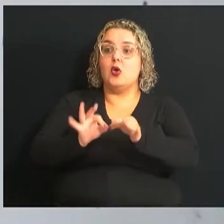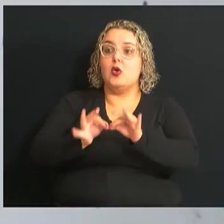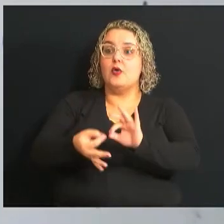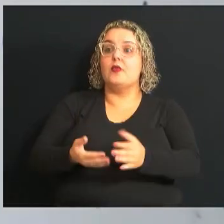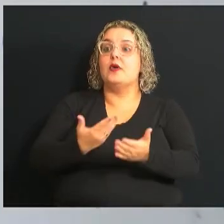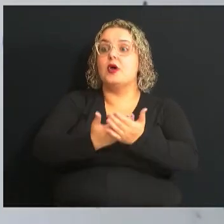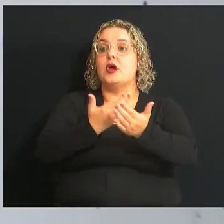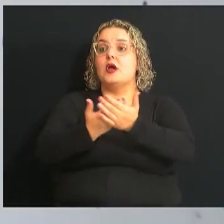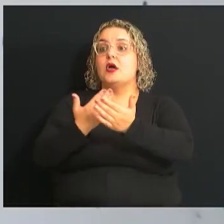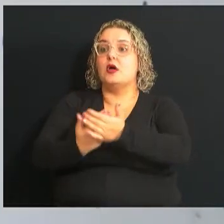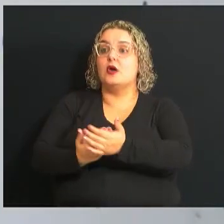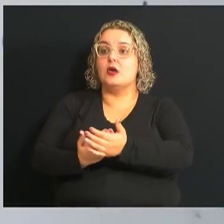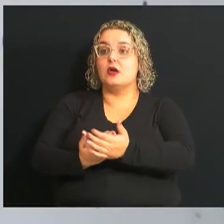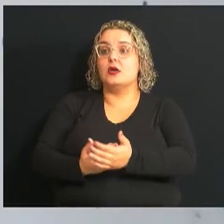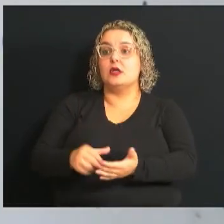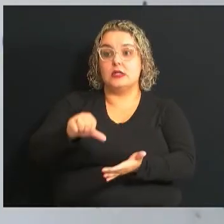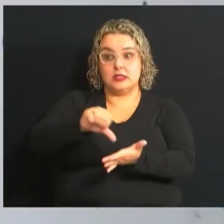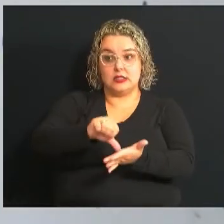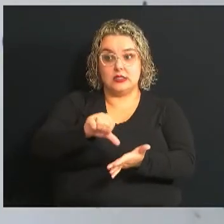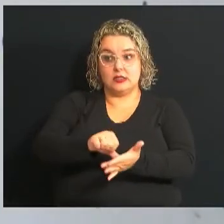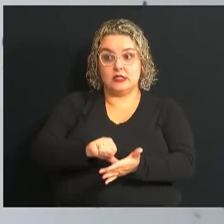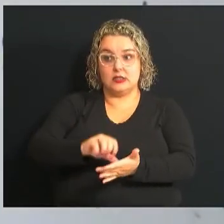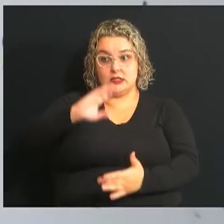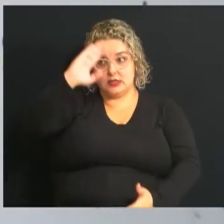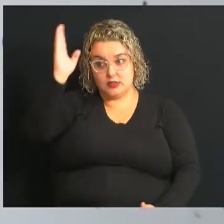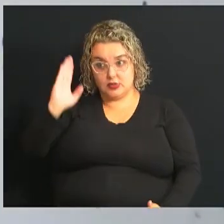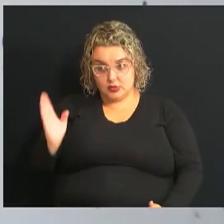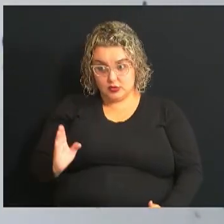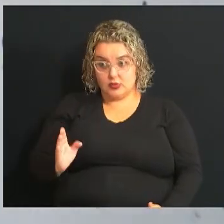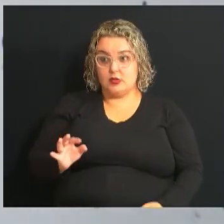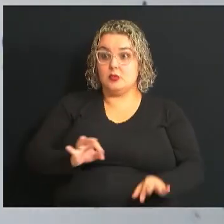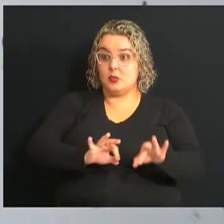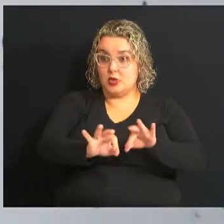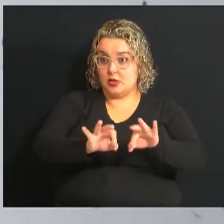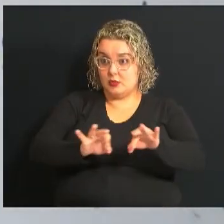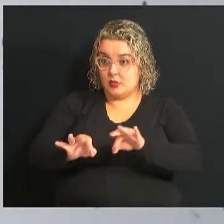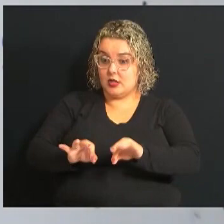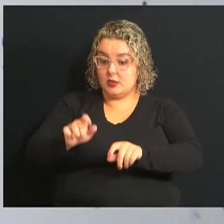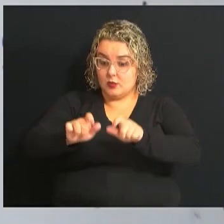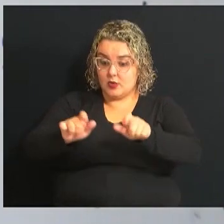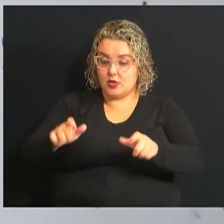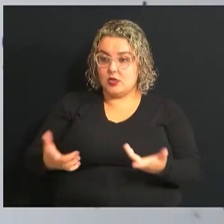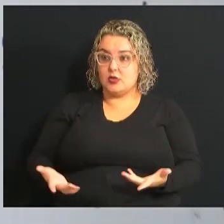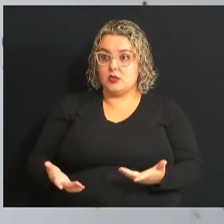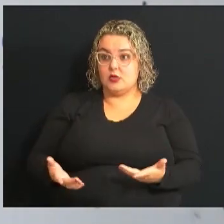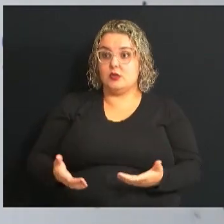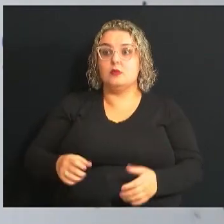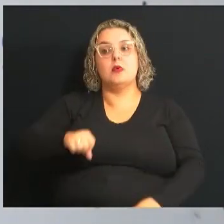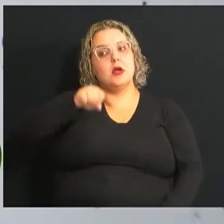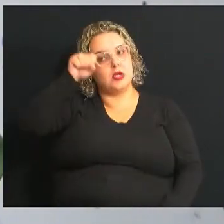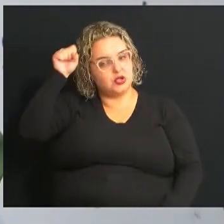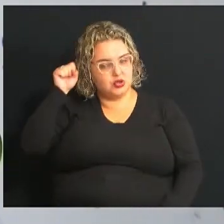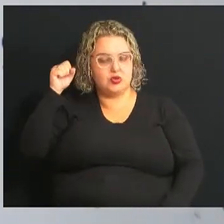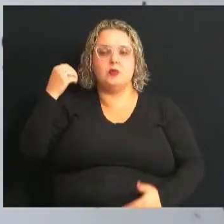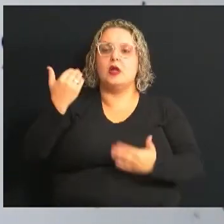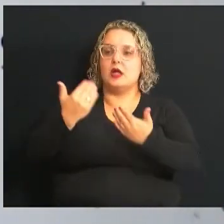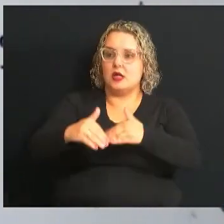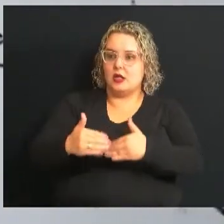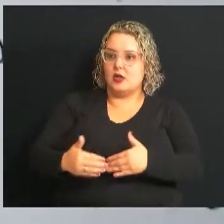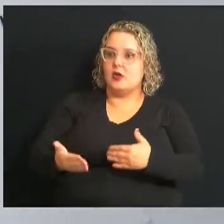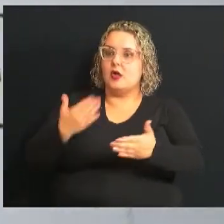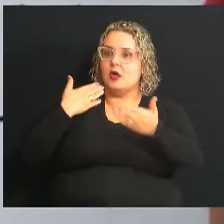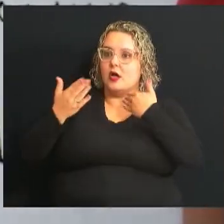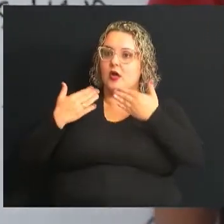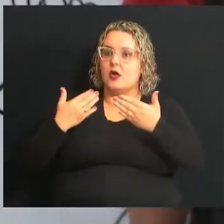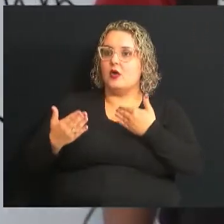estudante na Unidade Brasil, que prepara aí a galera para esses vestibulares, para essas provas, e a gente vai